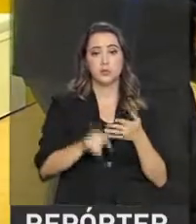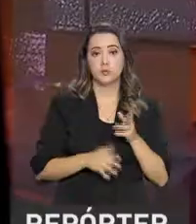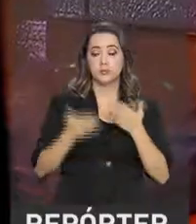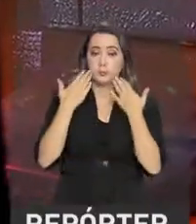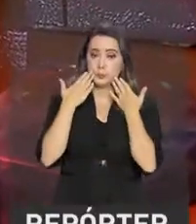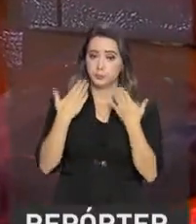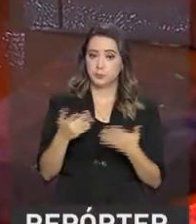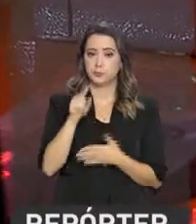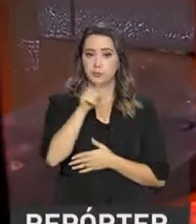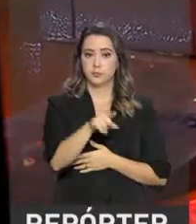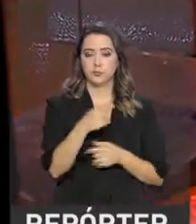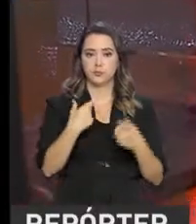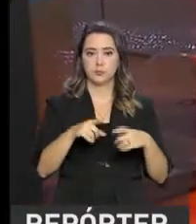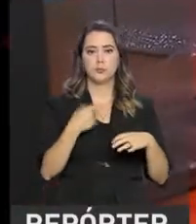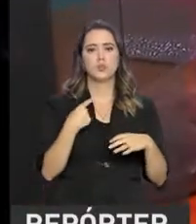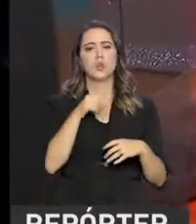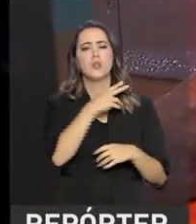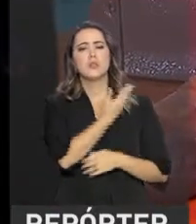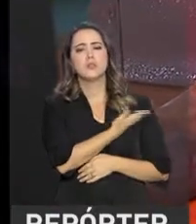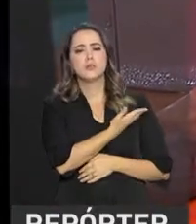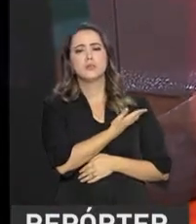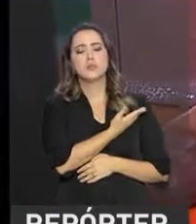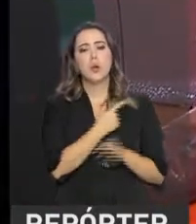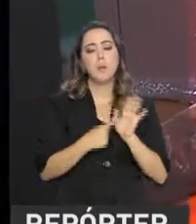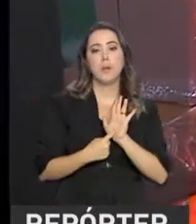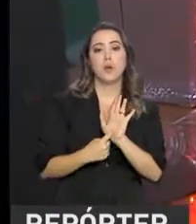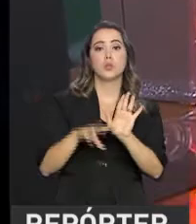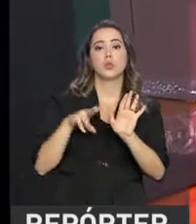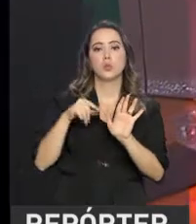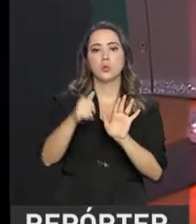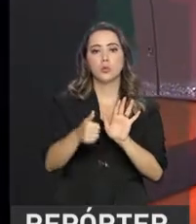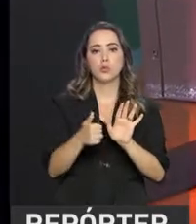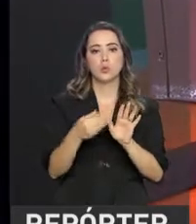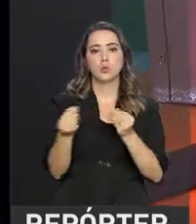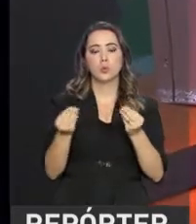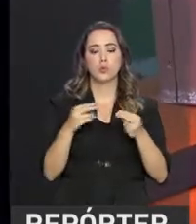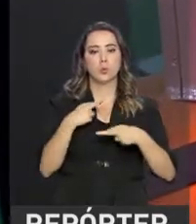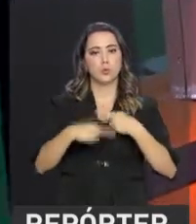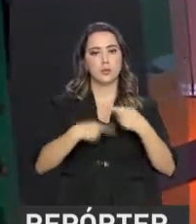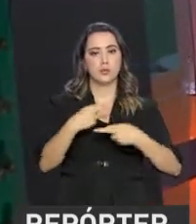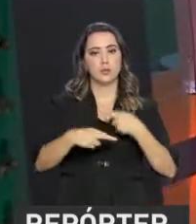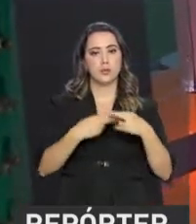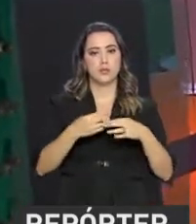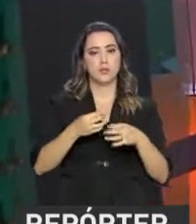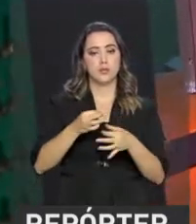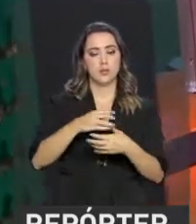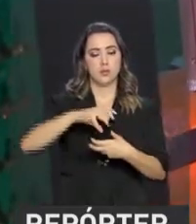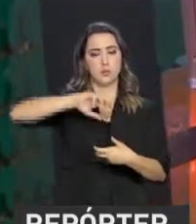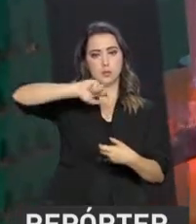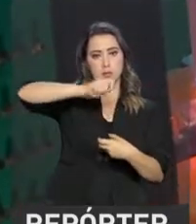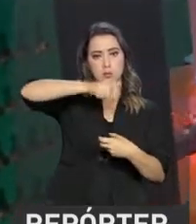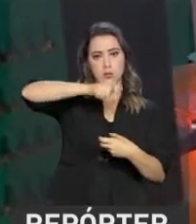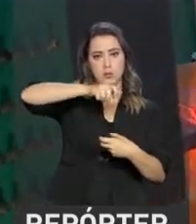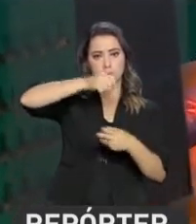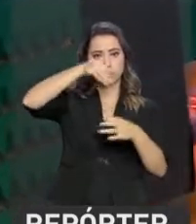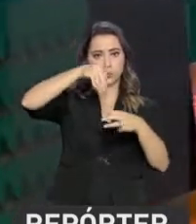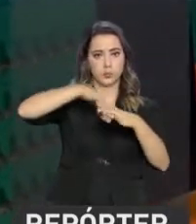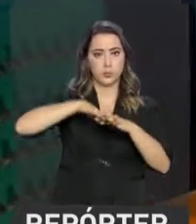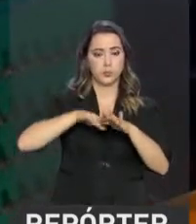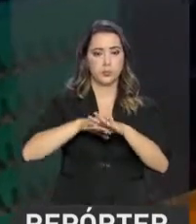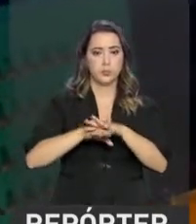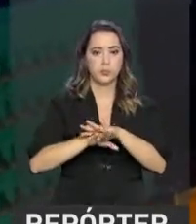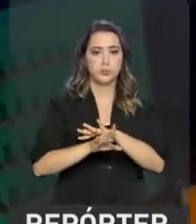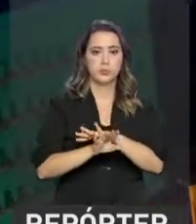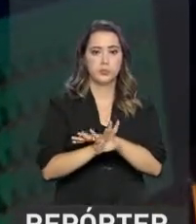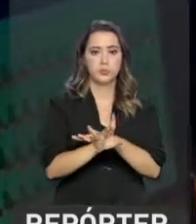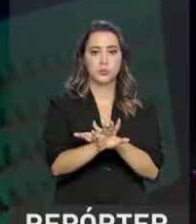atrações. Esta máquina, por exemplo, mostra todo o processo de reciclagem de garrafas PET. O visitante acompanha desde